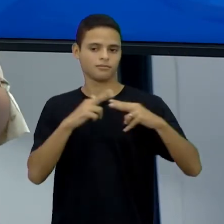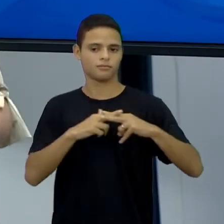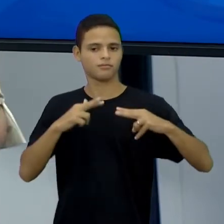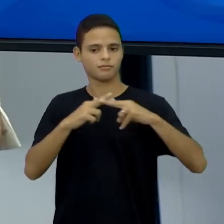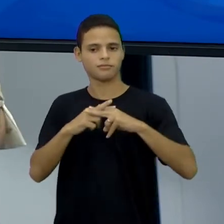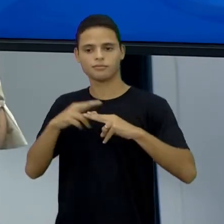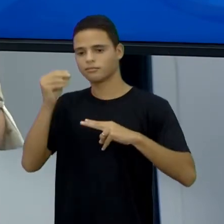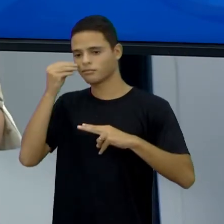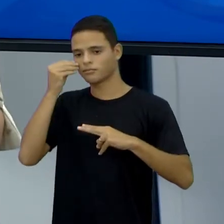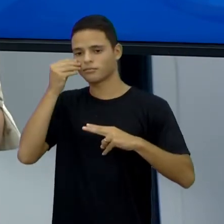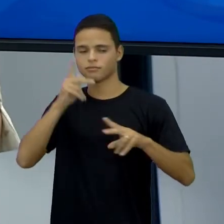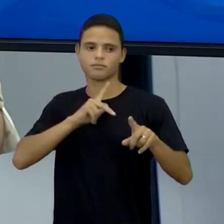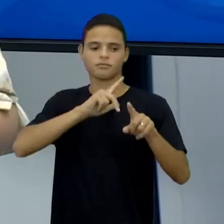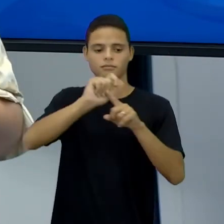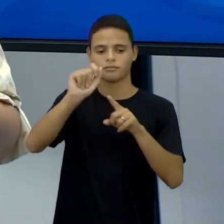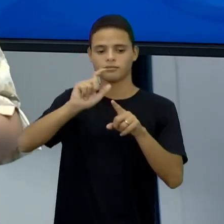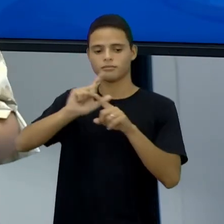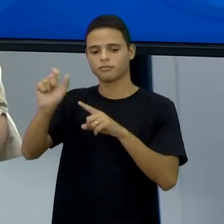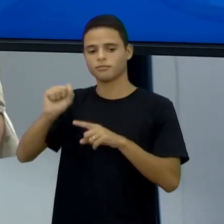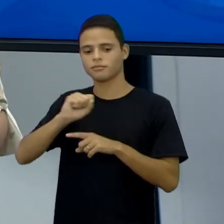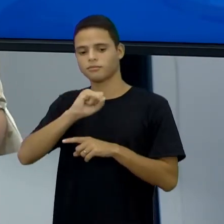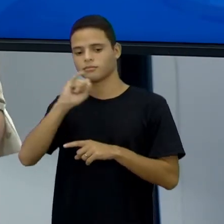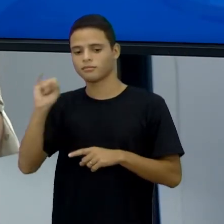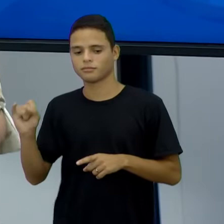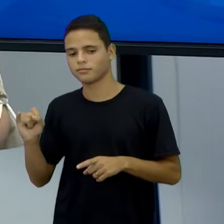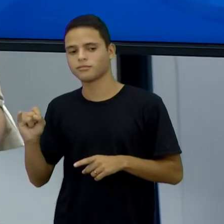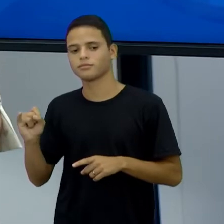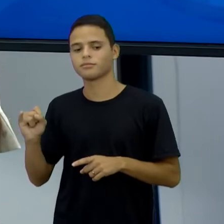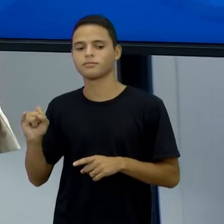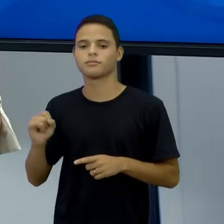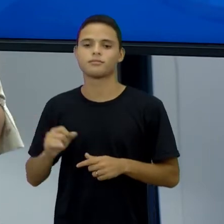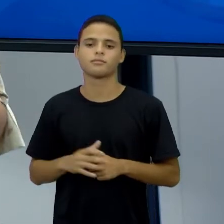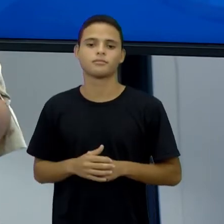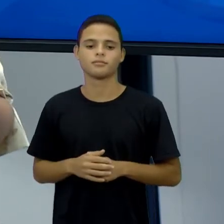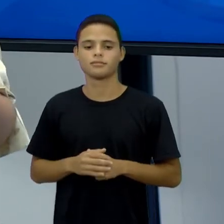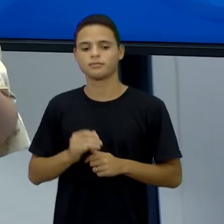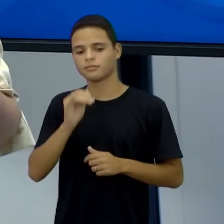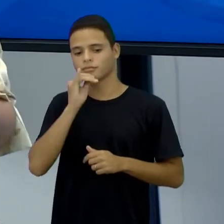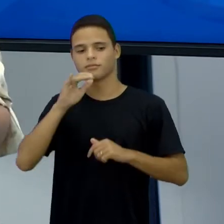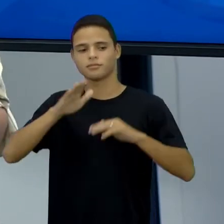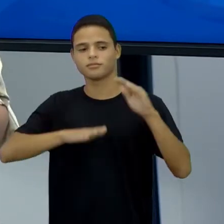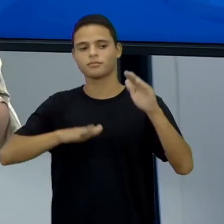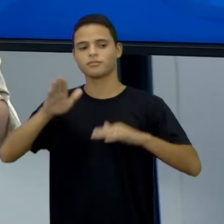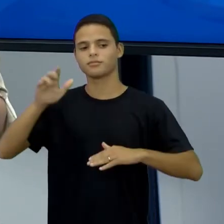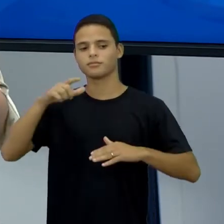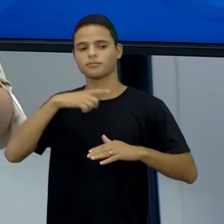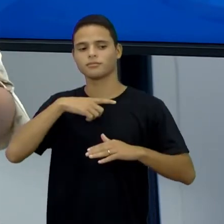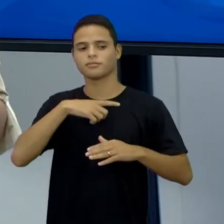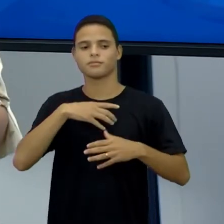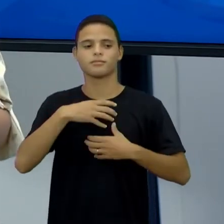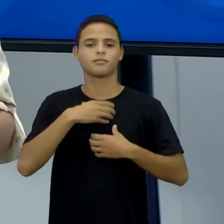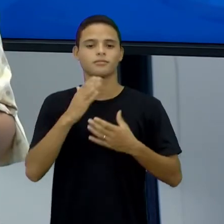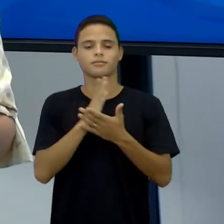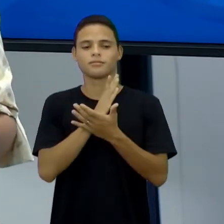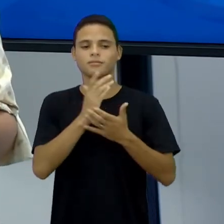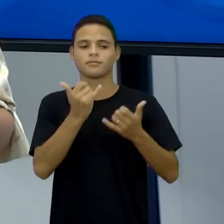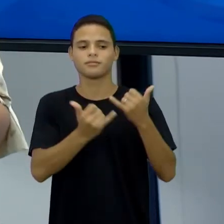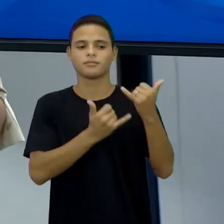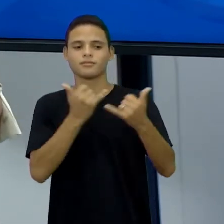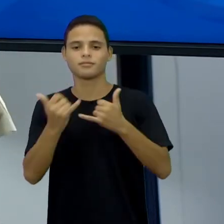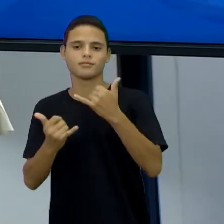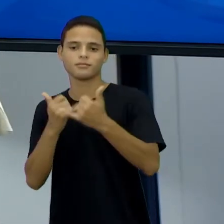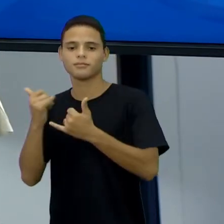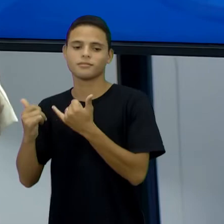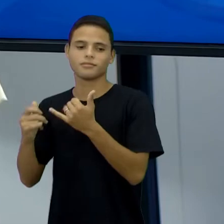para ganhar algo. Se eu tô num joguinho, às vezes... eu vou até uma situação, tinha umas brincadeiras ali que a gente